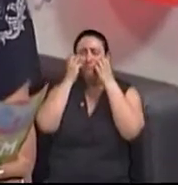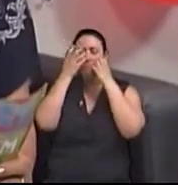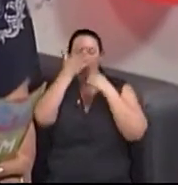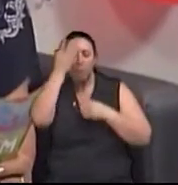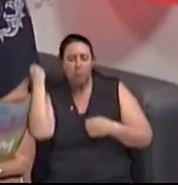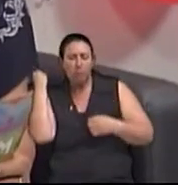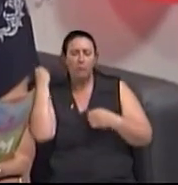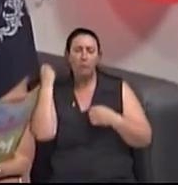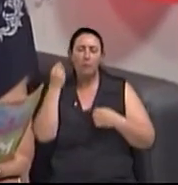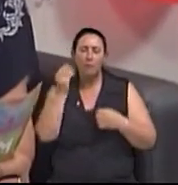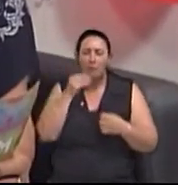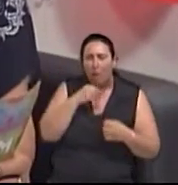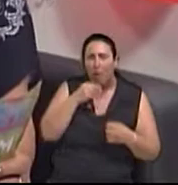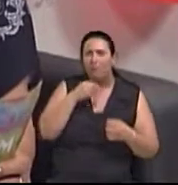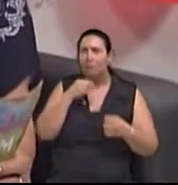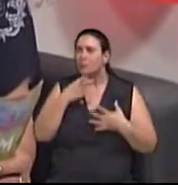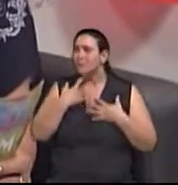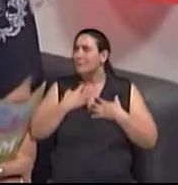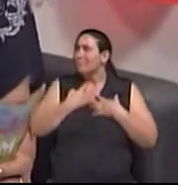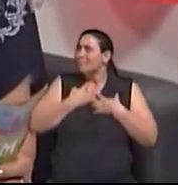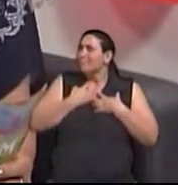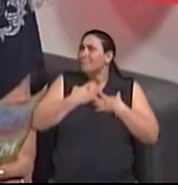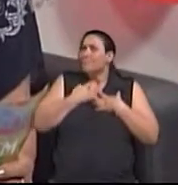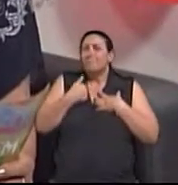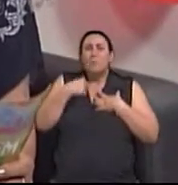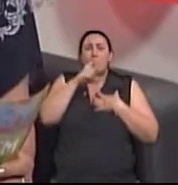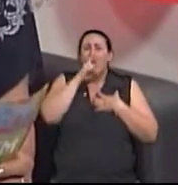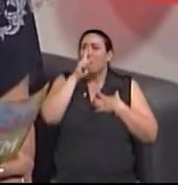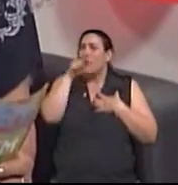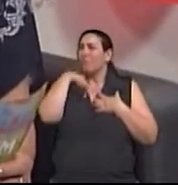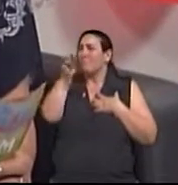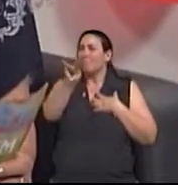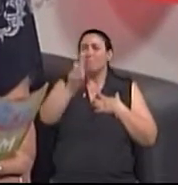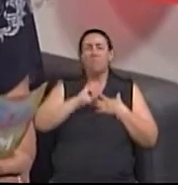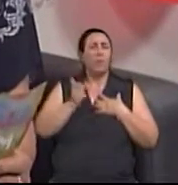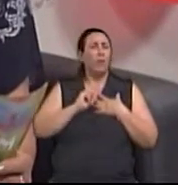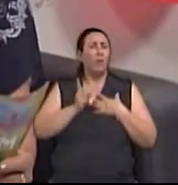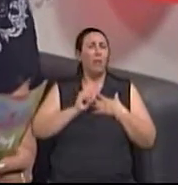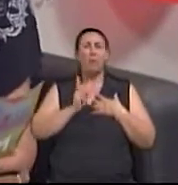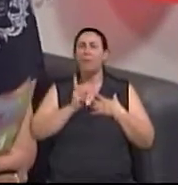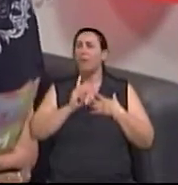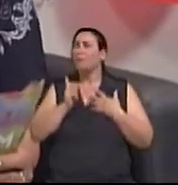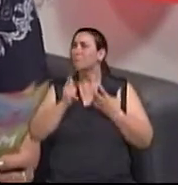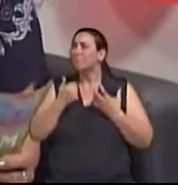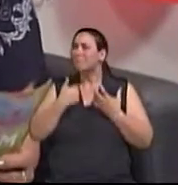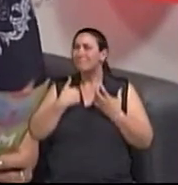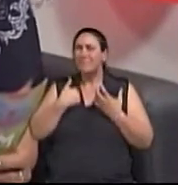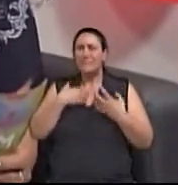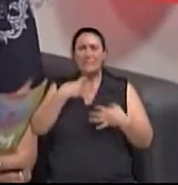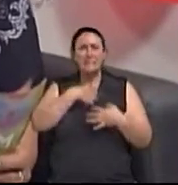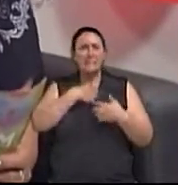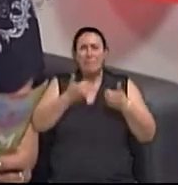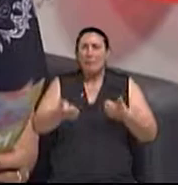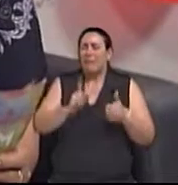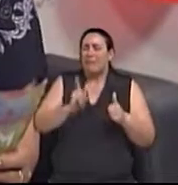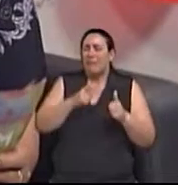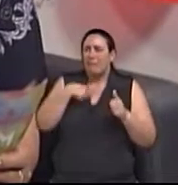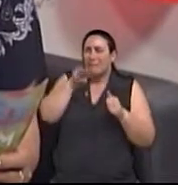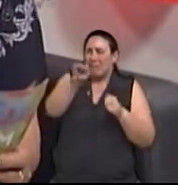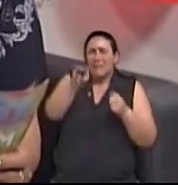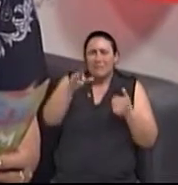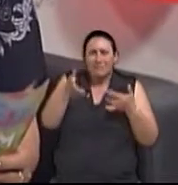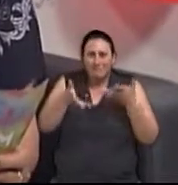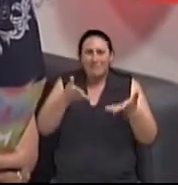não é mais o meu pai e a minha mãe às vezes parece outra pessoa também já ouvi dizerem Isso parece outra pessoa porque